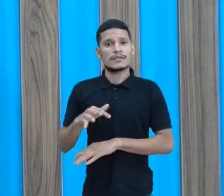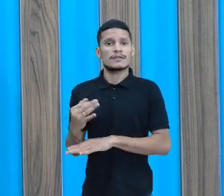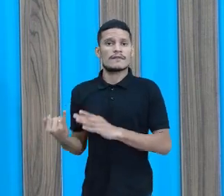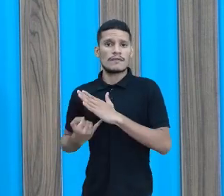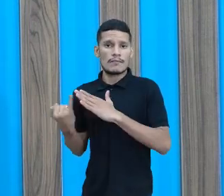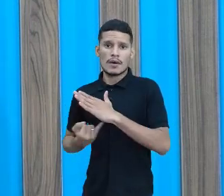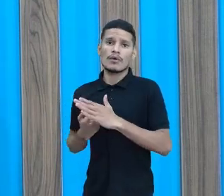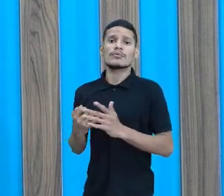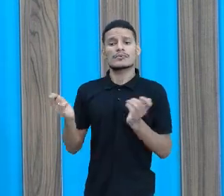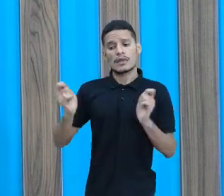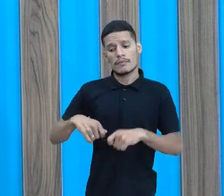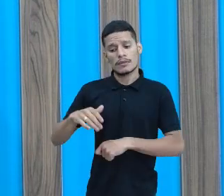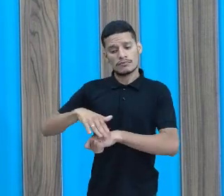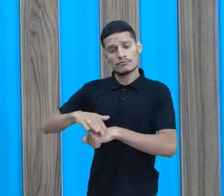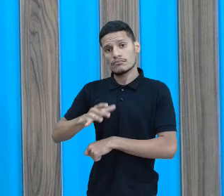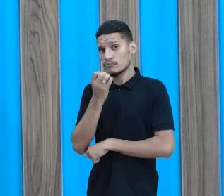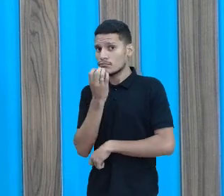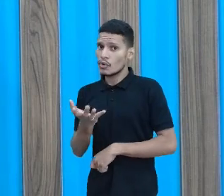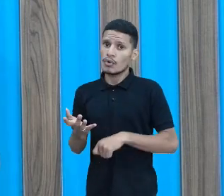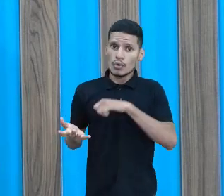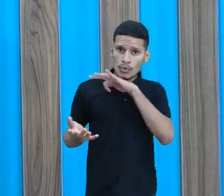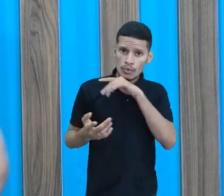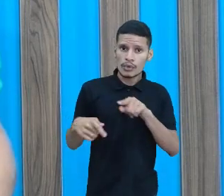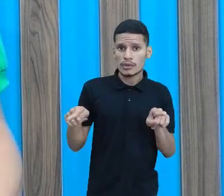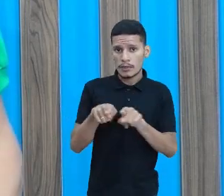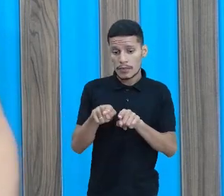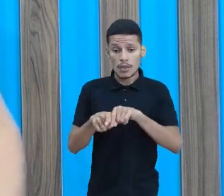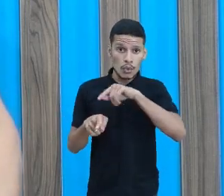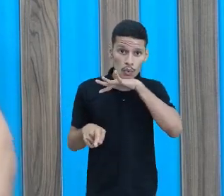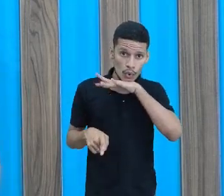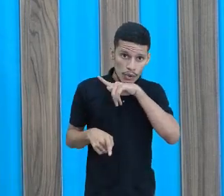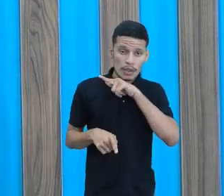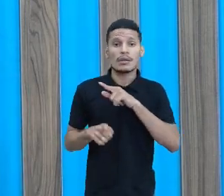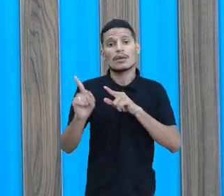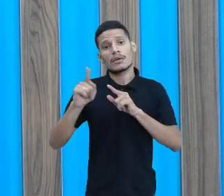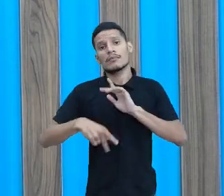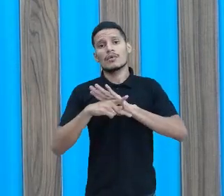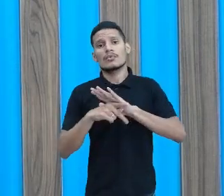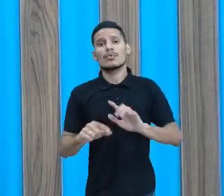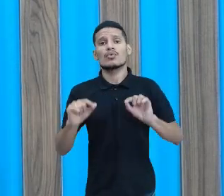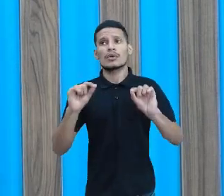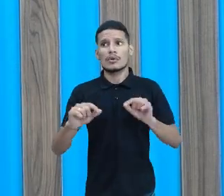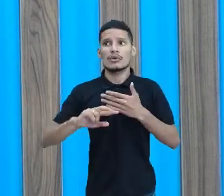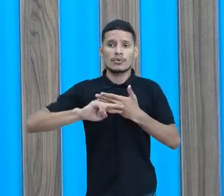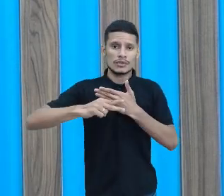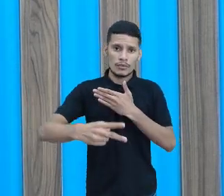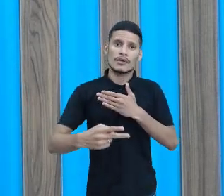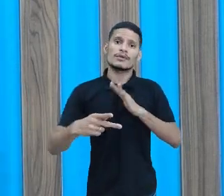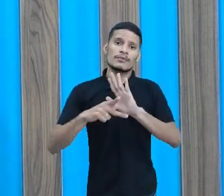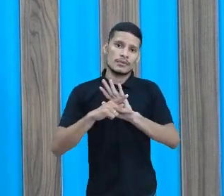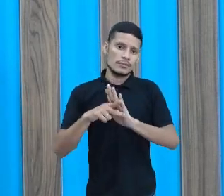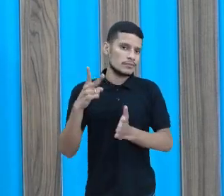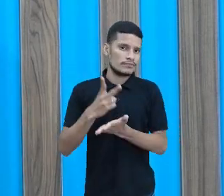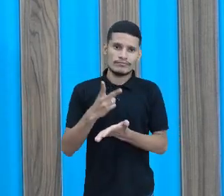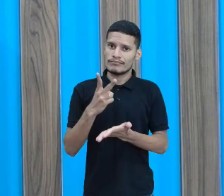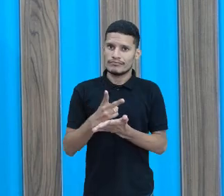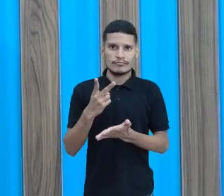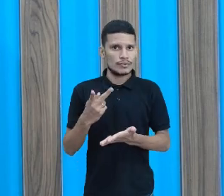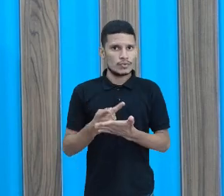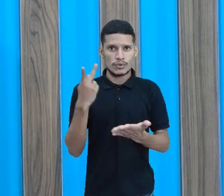bom e por ruim. E frequentemente esse ruim é complicado, acontece com muita frequência.